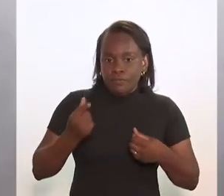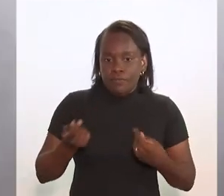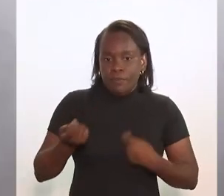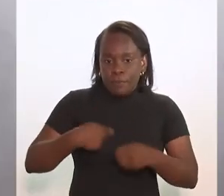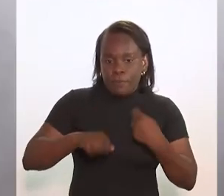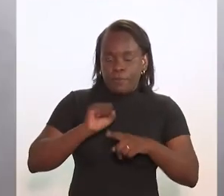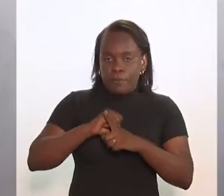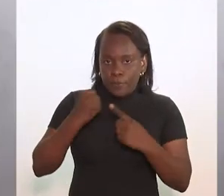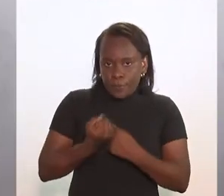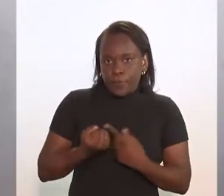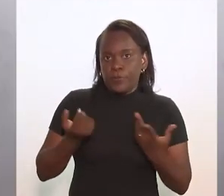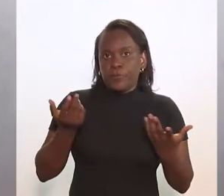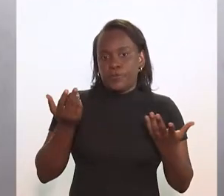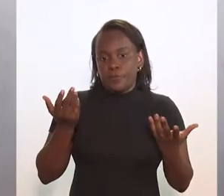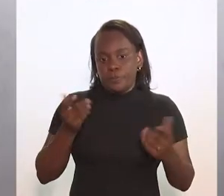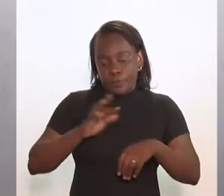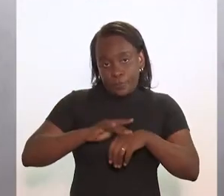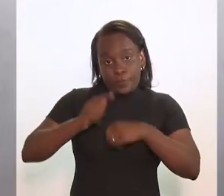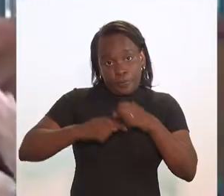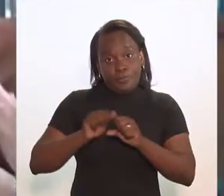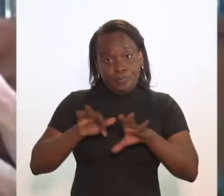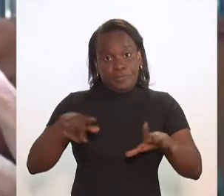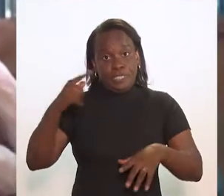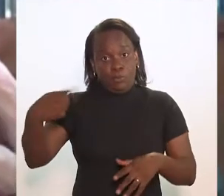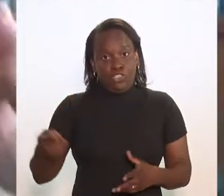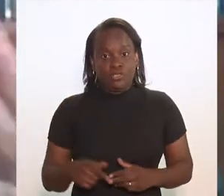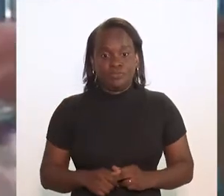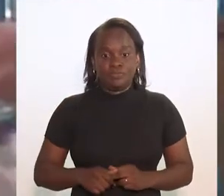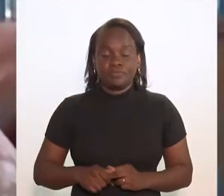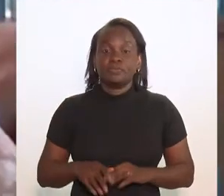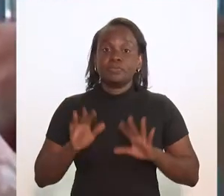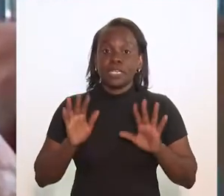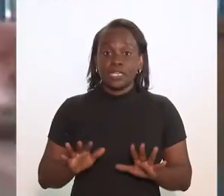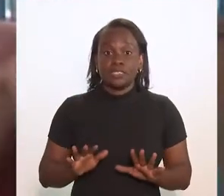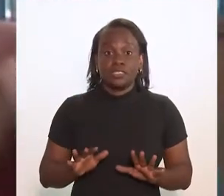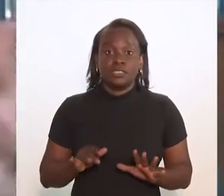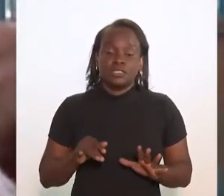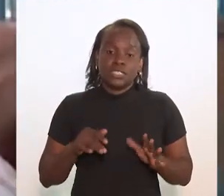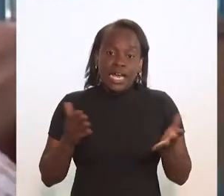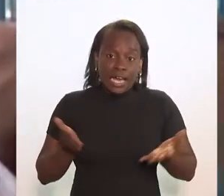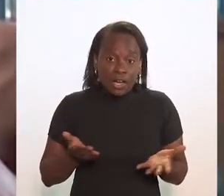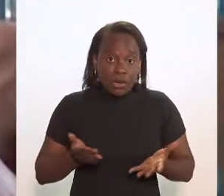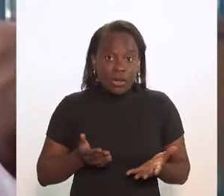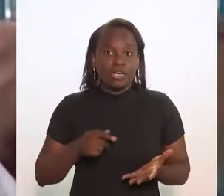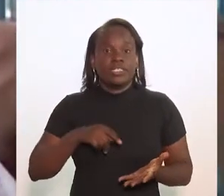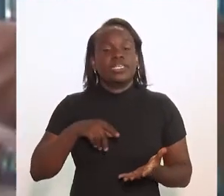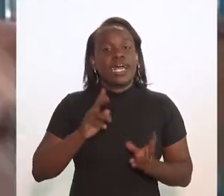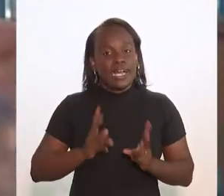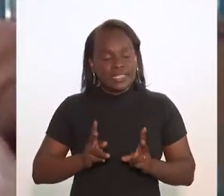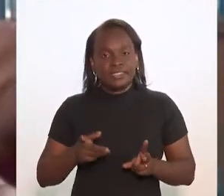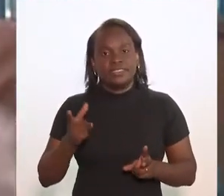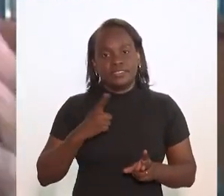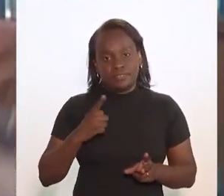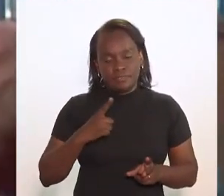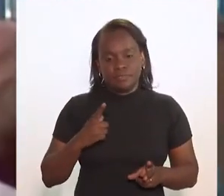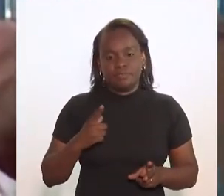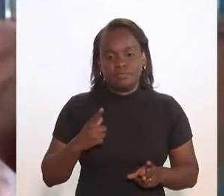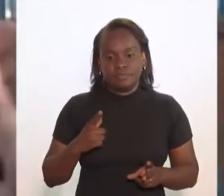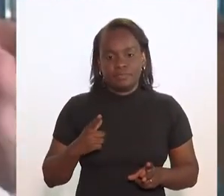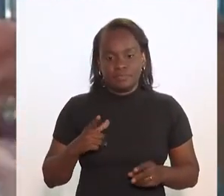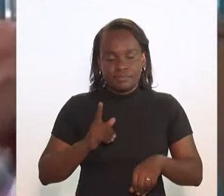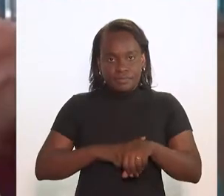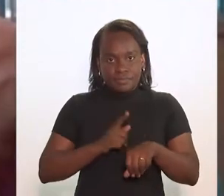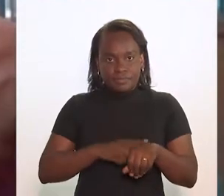recuperação socioeconômica no pós-pandemia, né? Mas, por enquanto, nós ainda